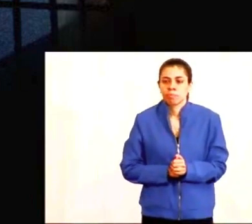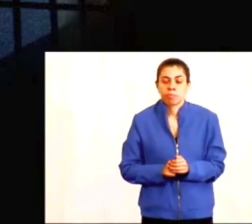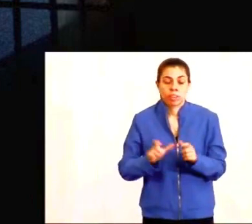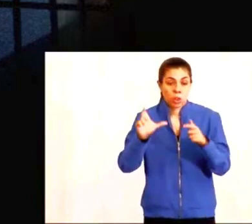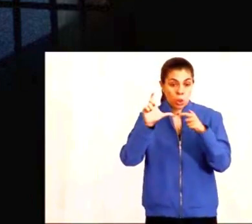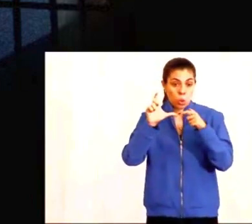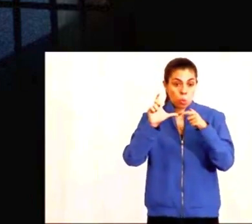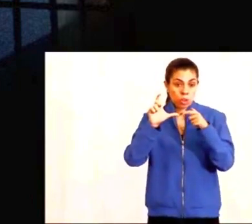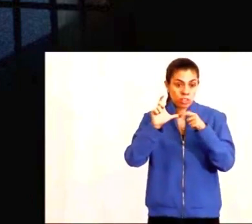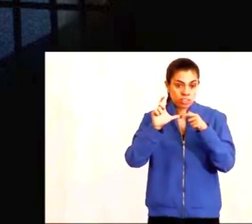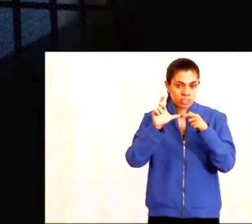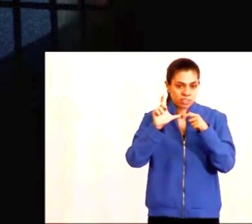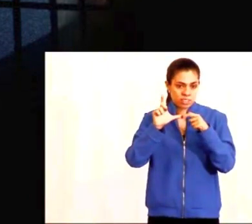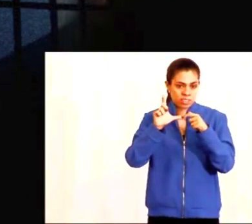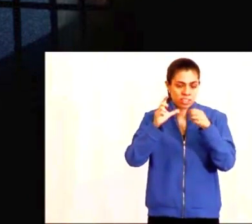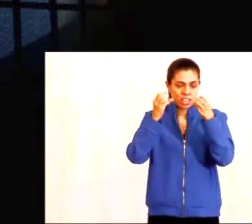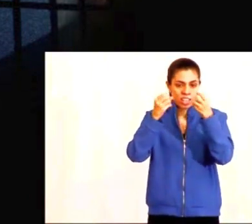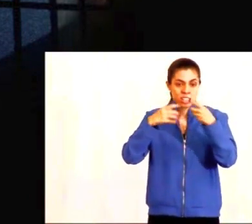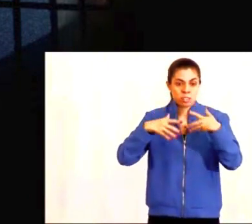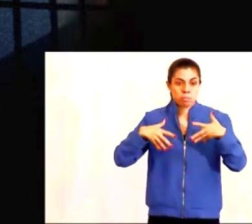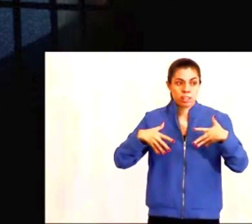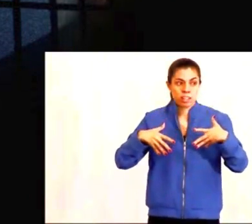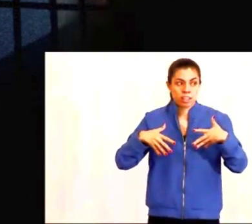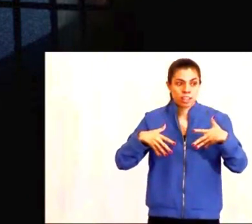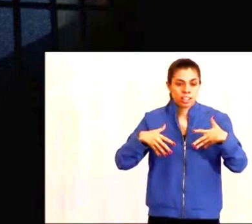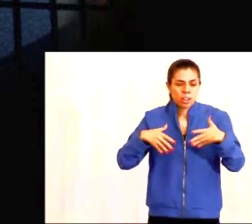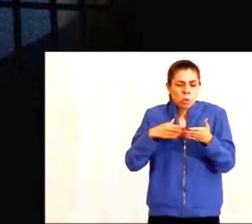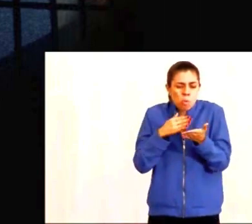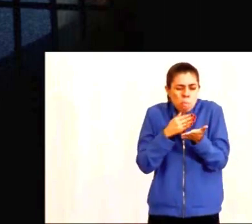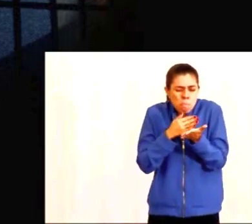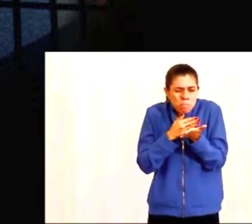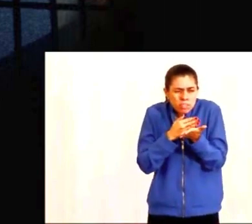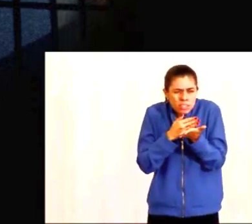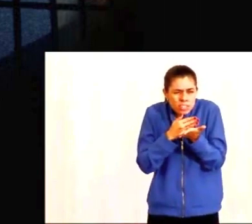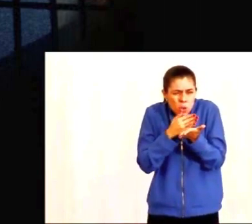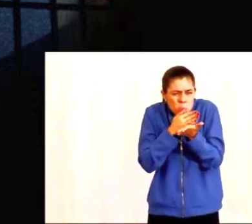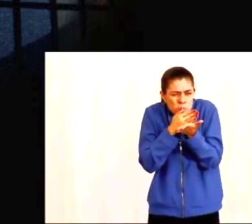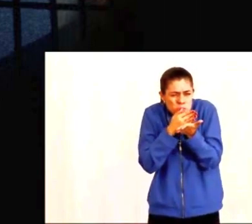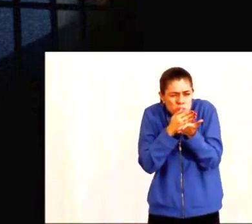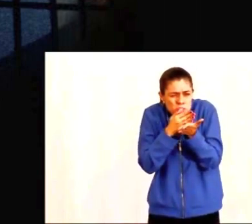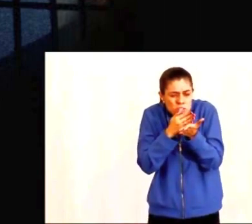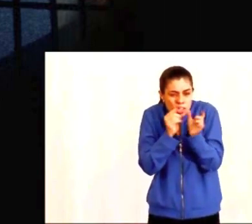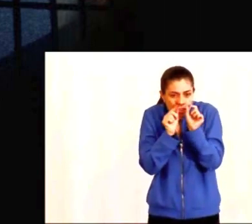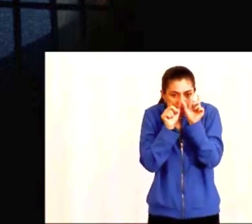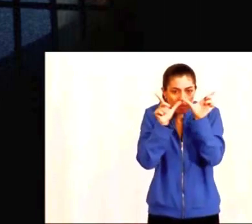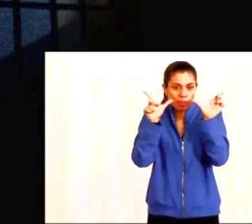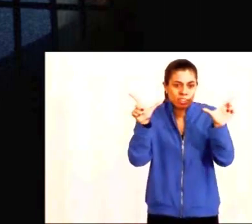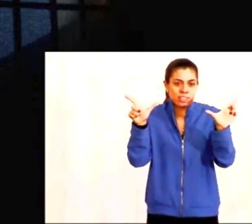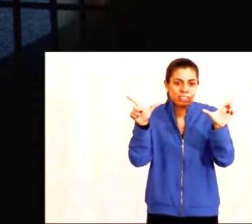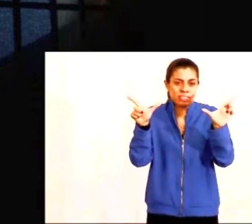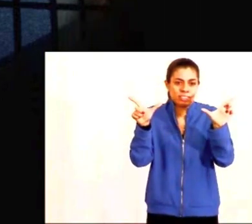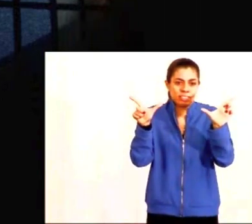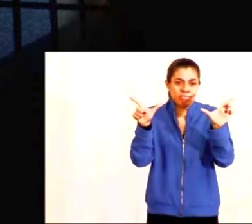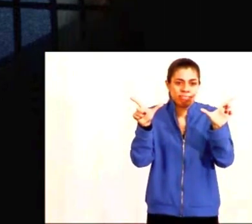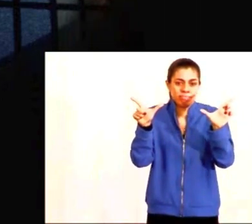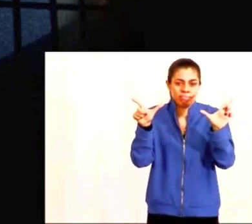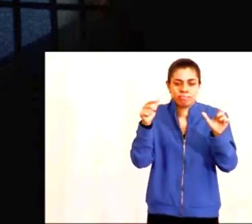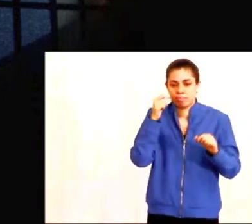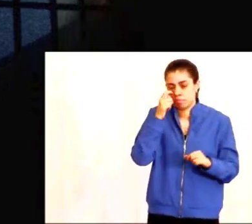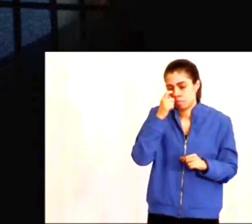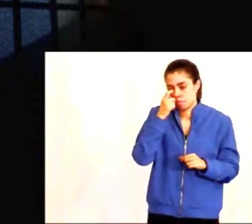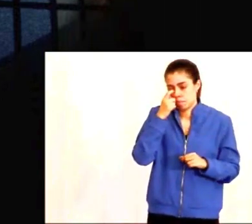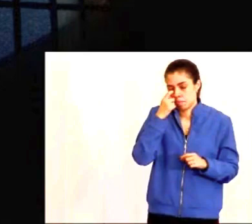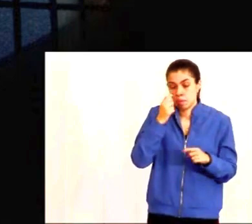agora, provavelmente, porque elas queriam que o Senhor delas, aqueles a quem